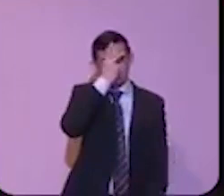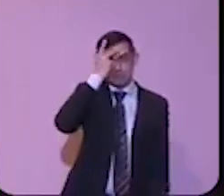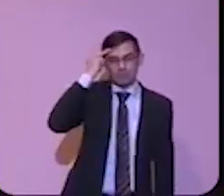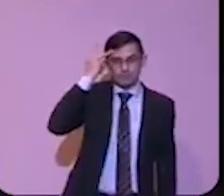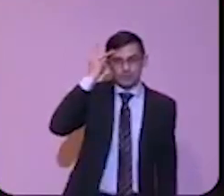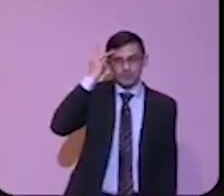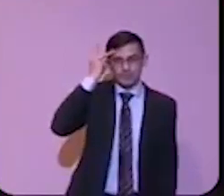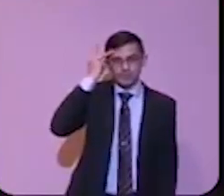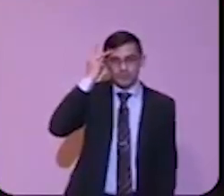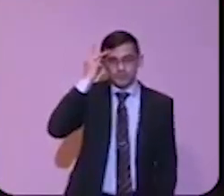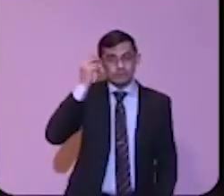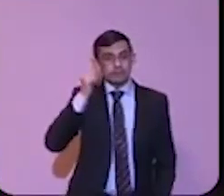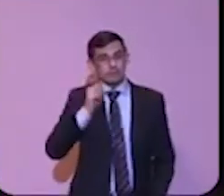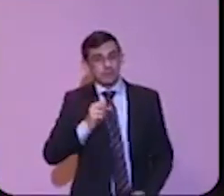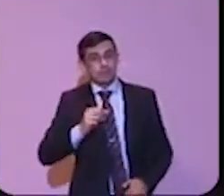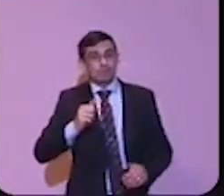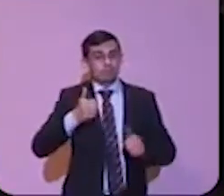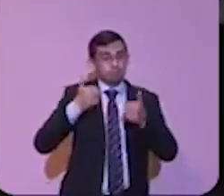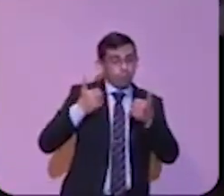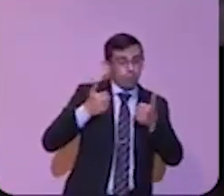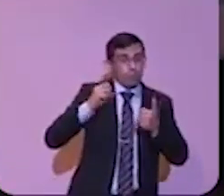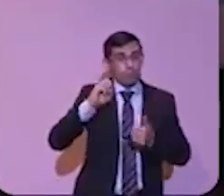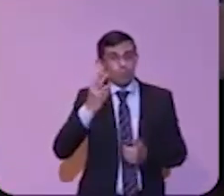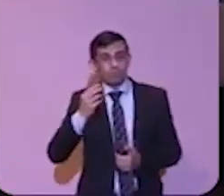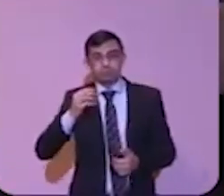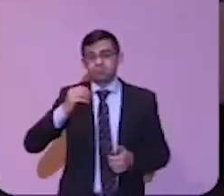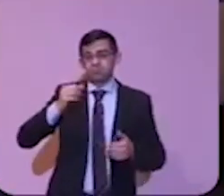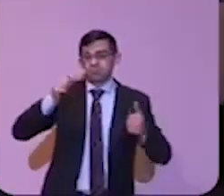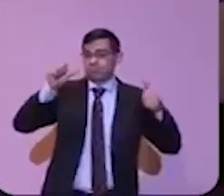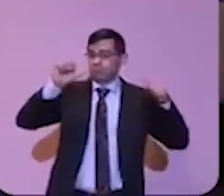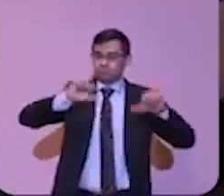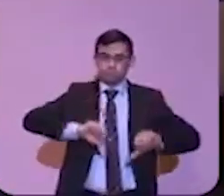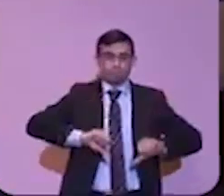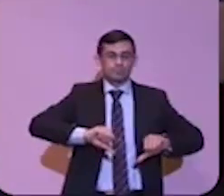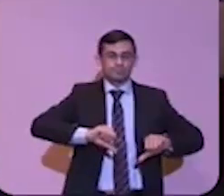pessoas, seja positivamente, seja negativamente.